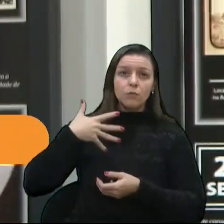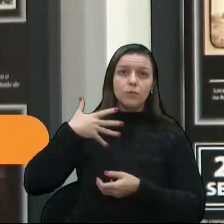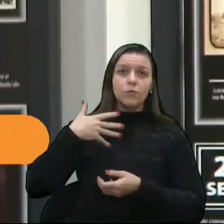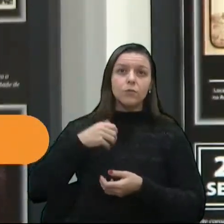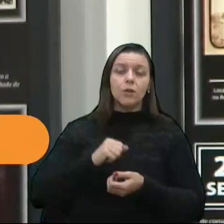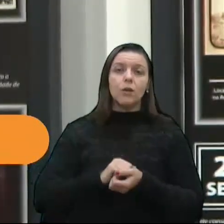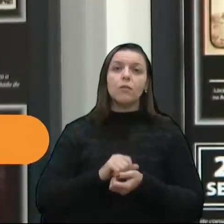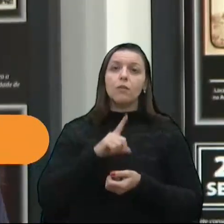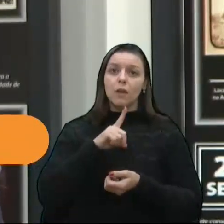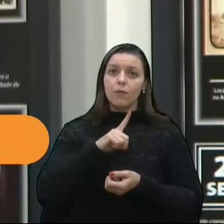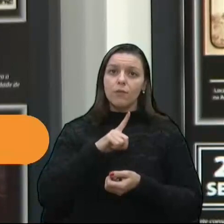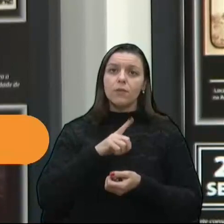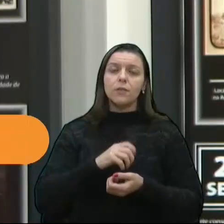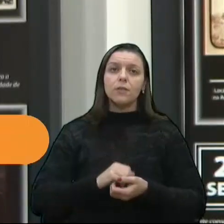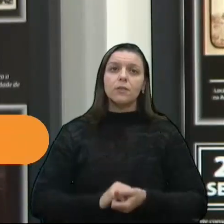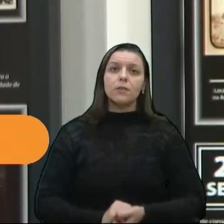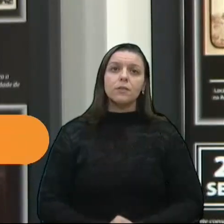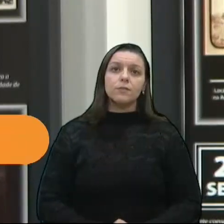alguma emblemática?